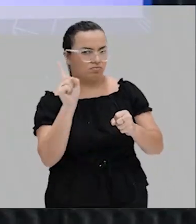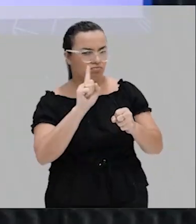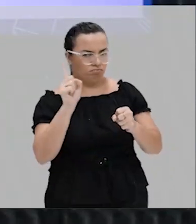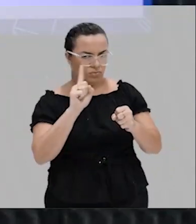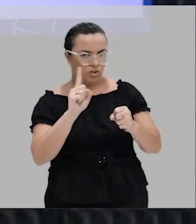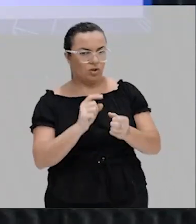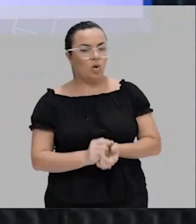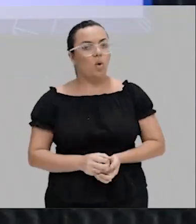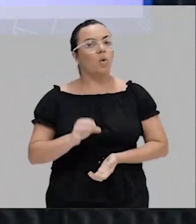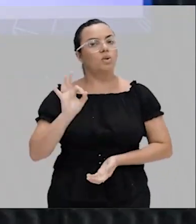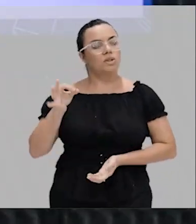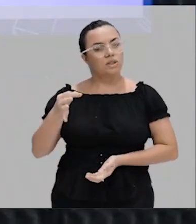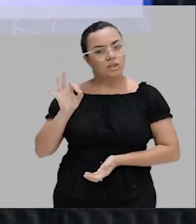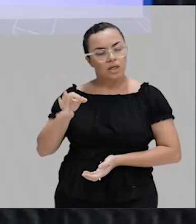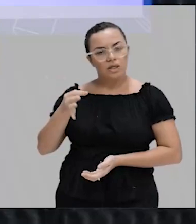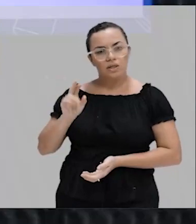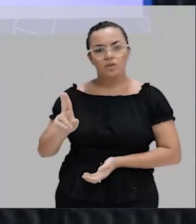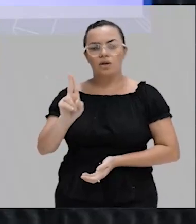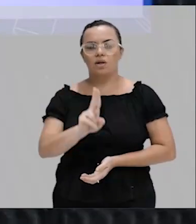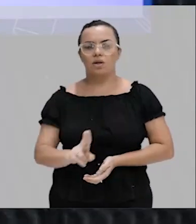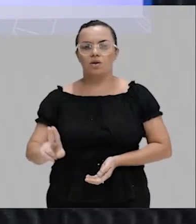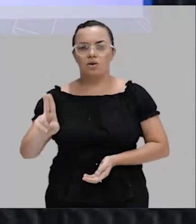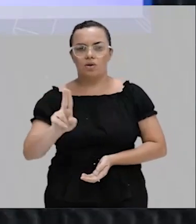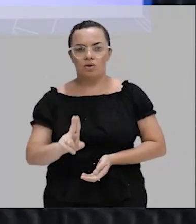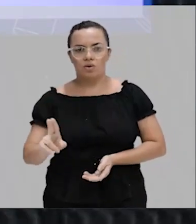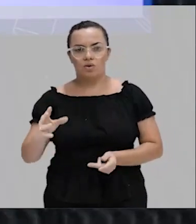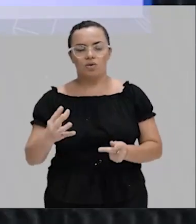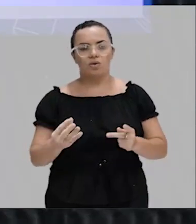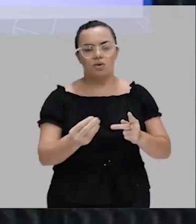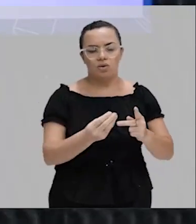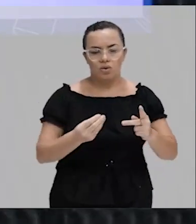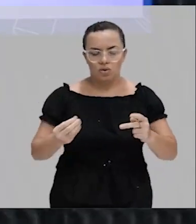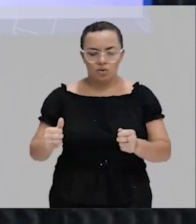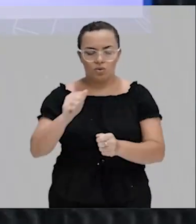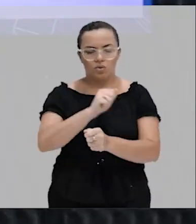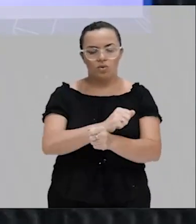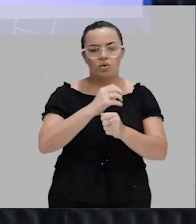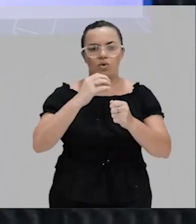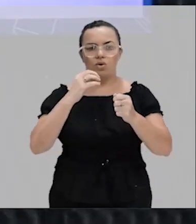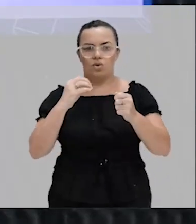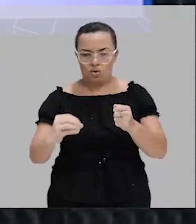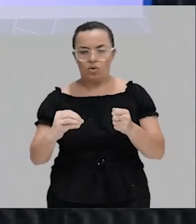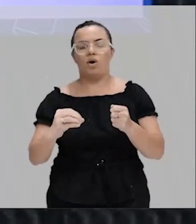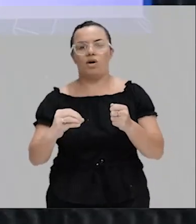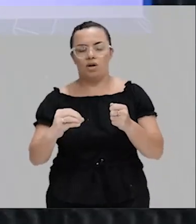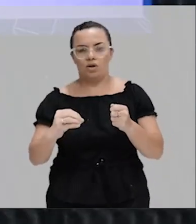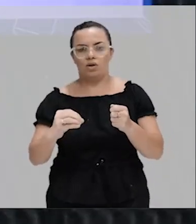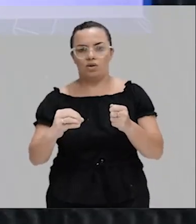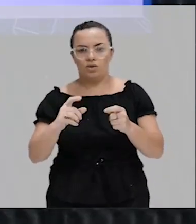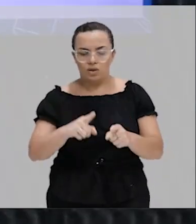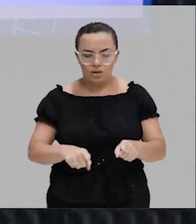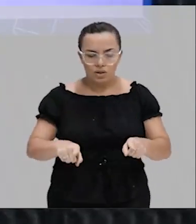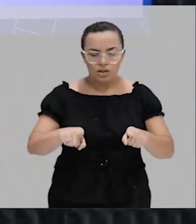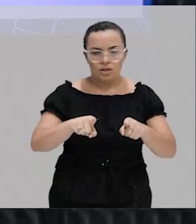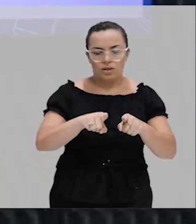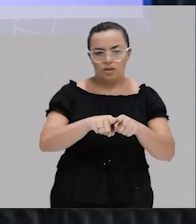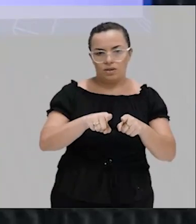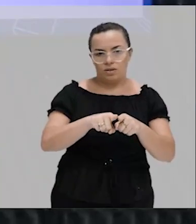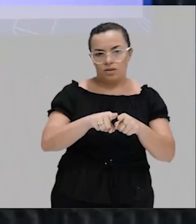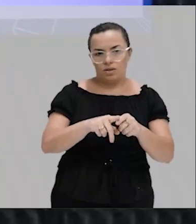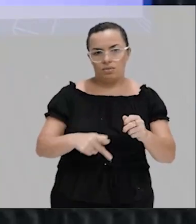tanto o determinante, que pode ser o artigo, como o pronome, também ir para o plural. Seriam os